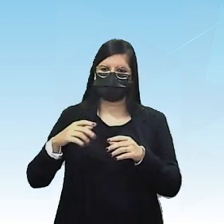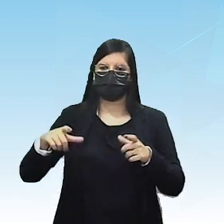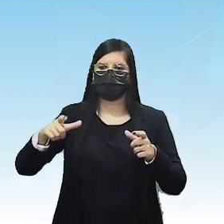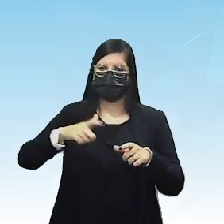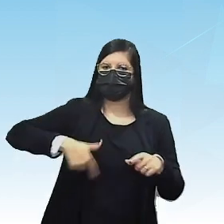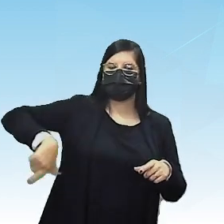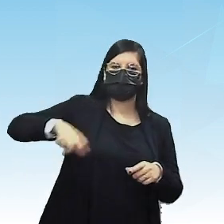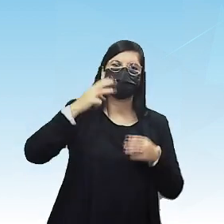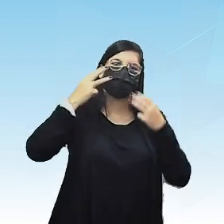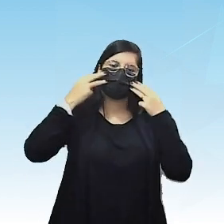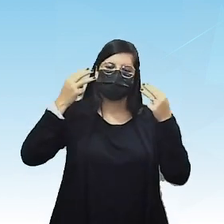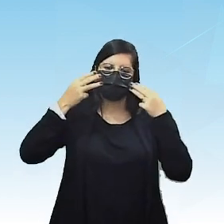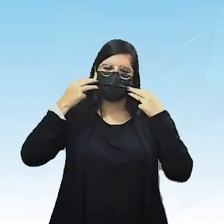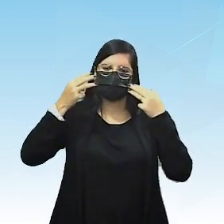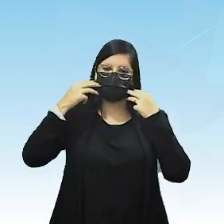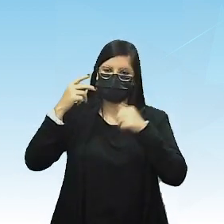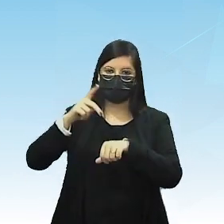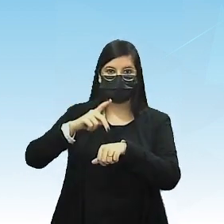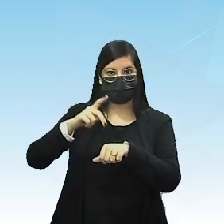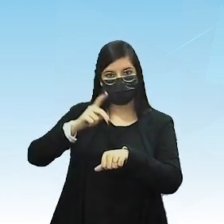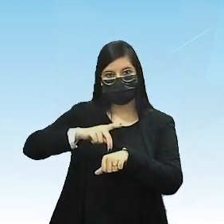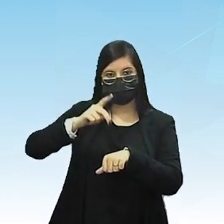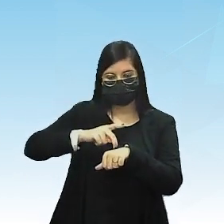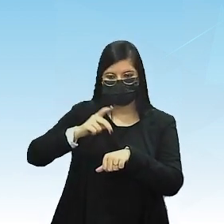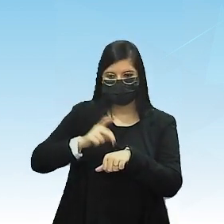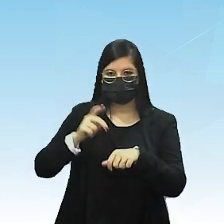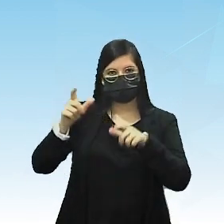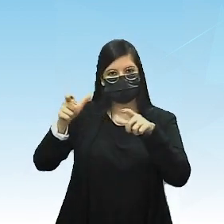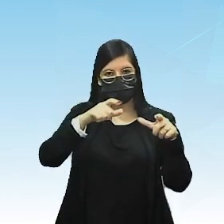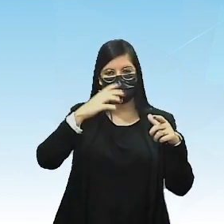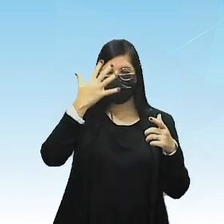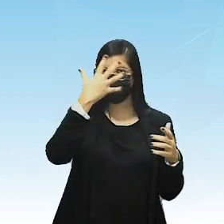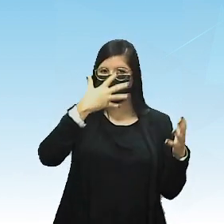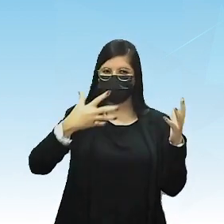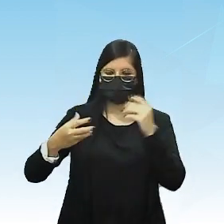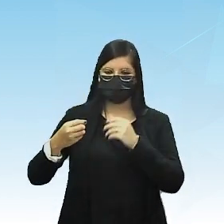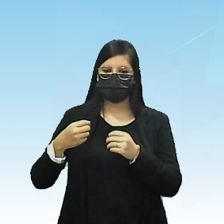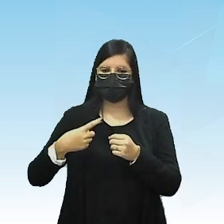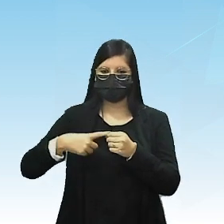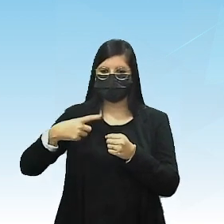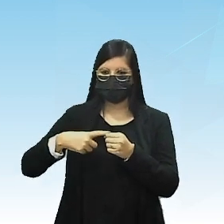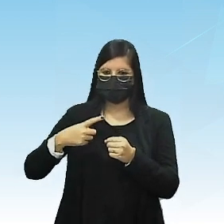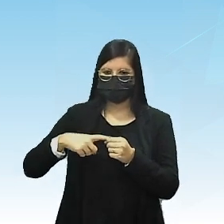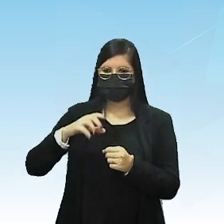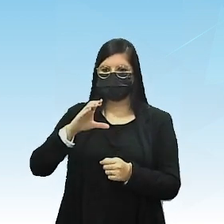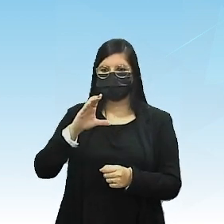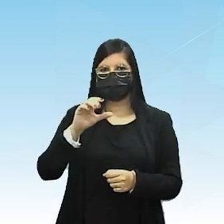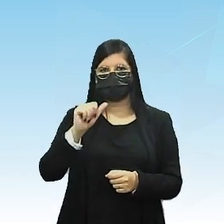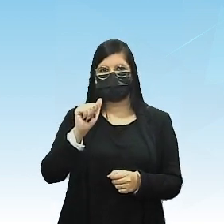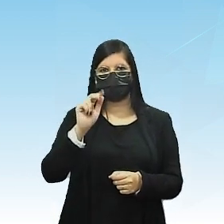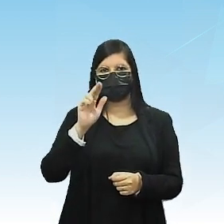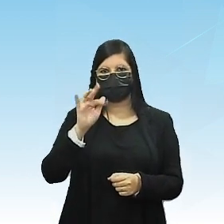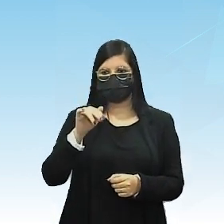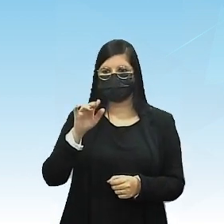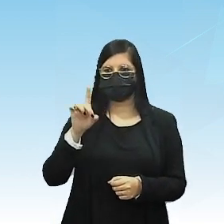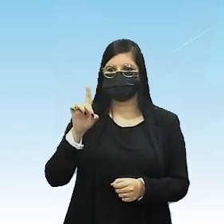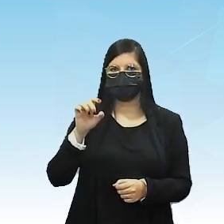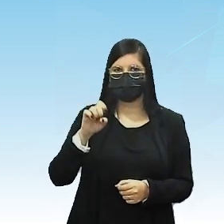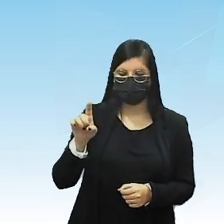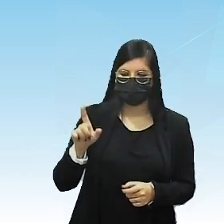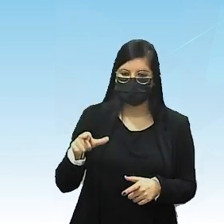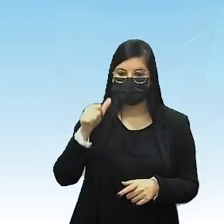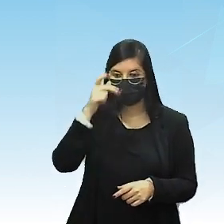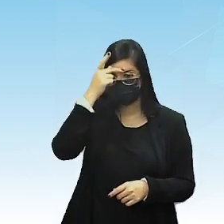A Pedra do Oratório, ou Pedra do Reino Encantado, localizada no sítio Cafundó, na zona rural. De acordo com o relato de